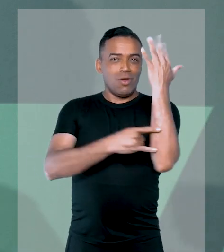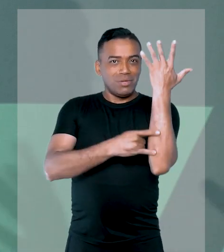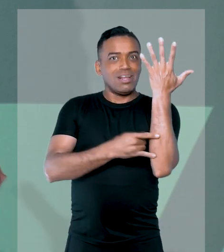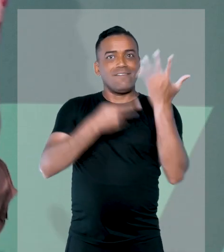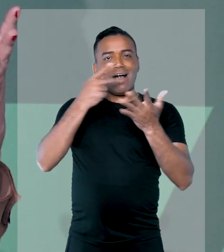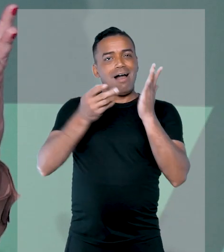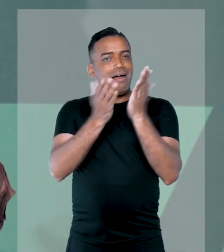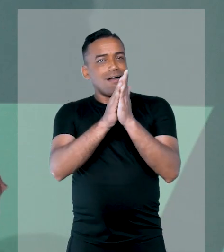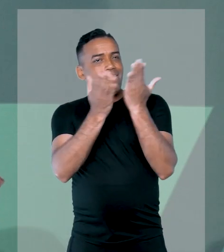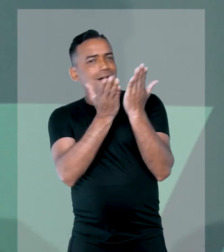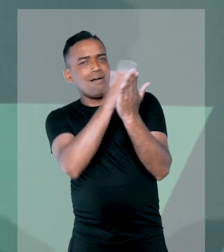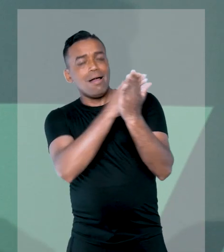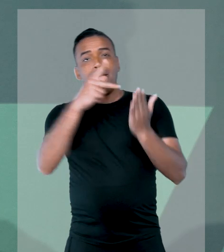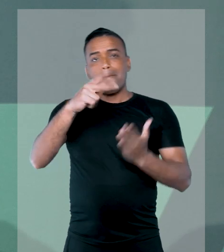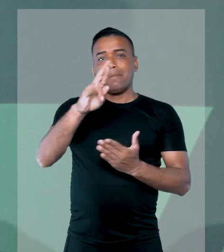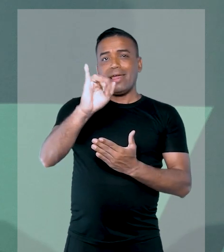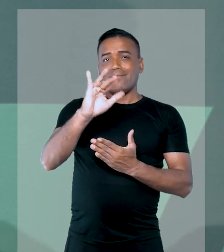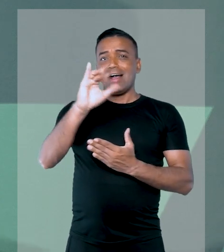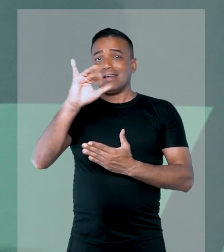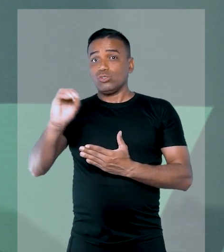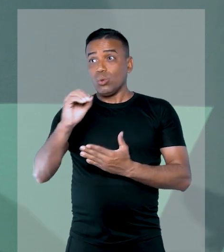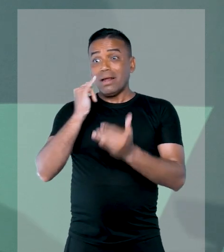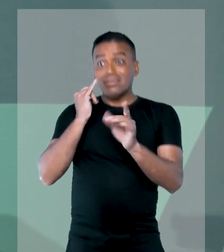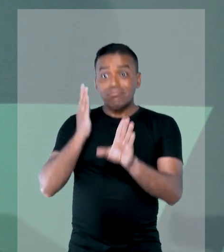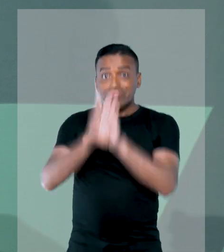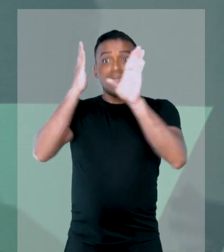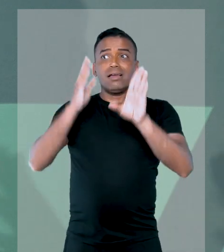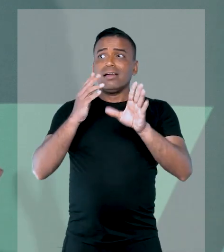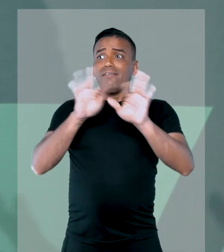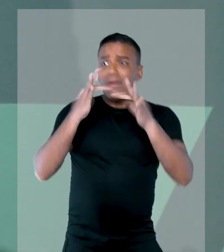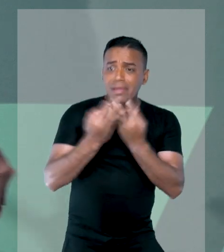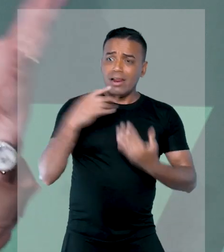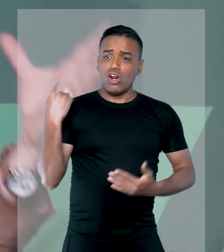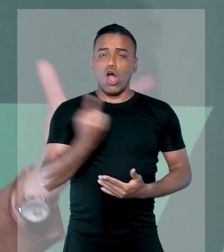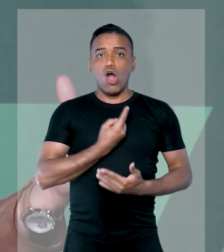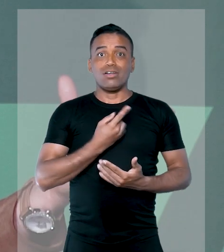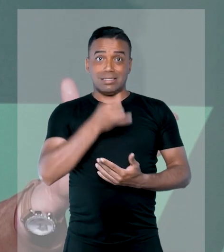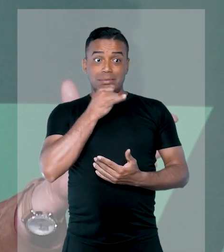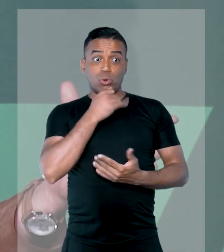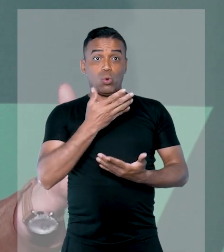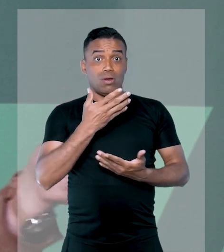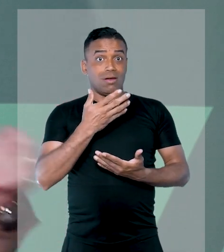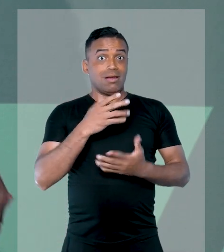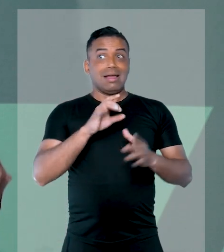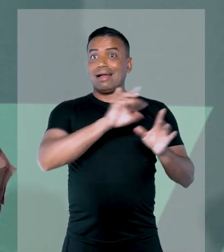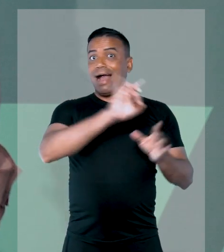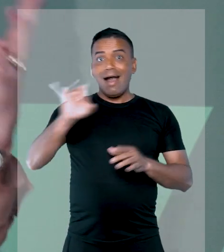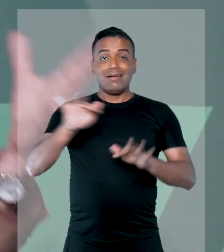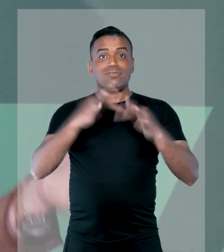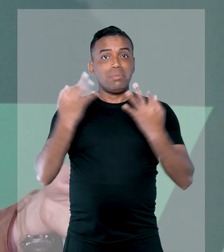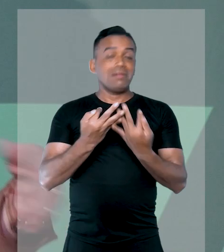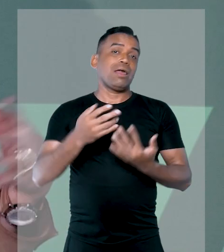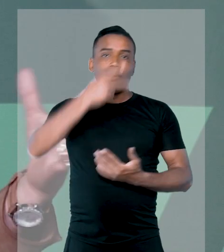gente identifica um pouco da nossa família também ali. Porque quem não tem um alcoólatra na família, né? Quem nunca